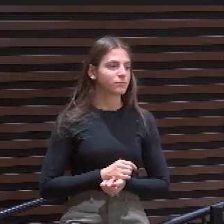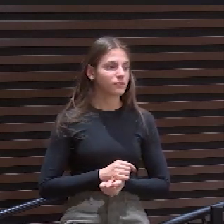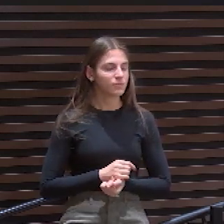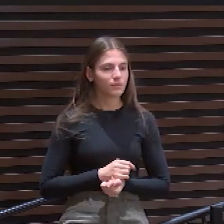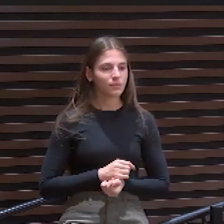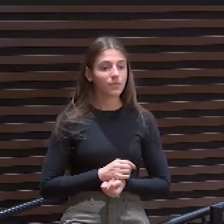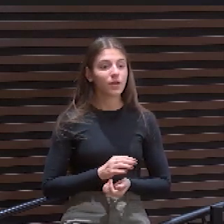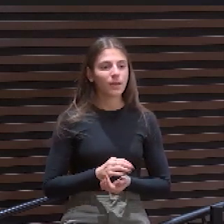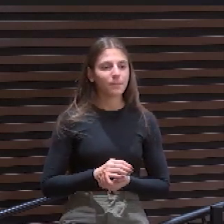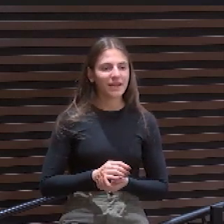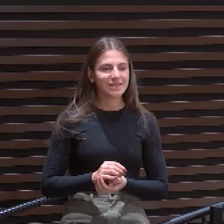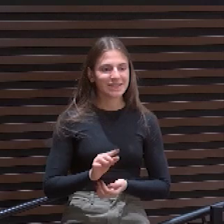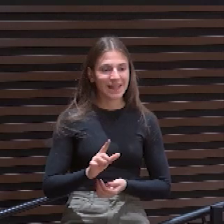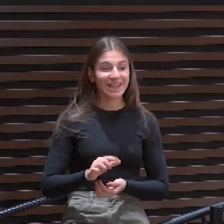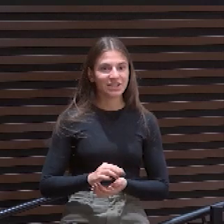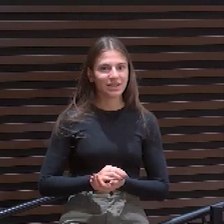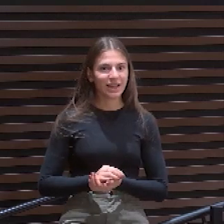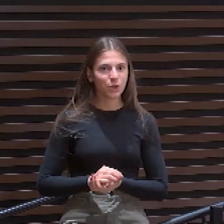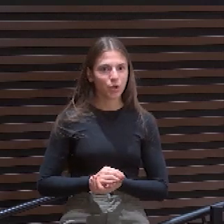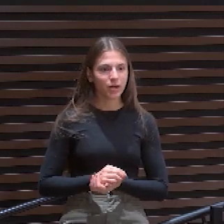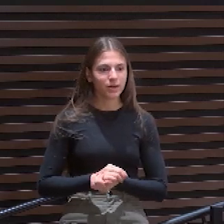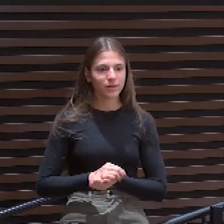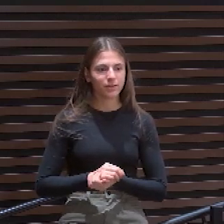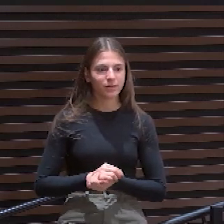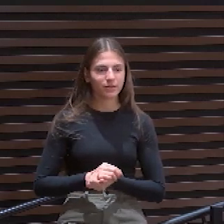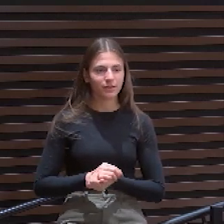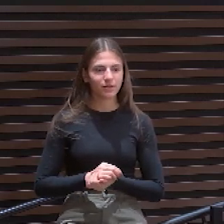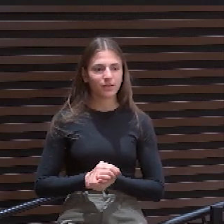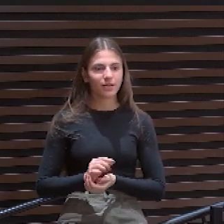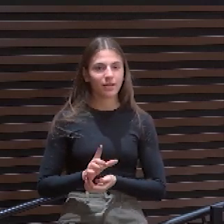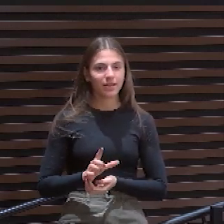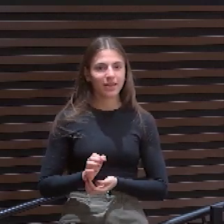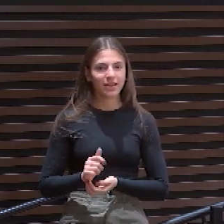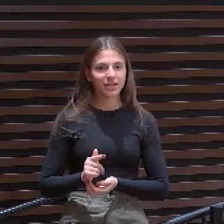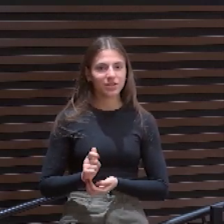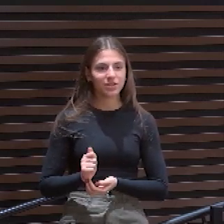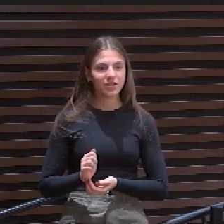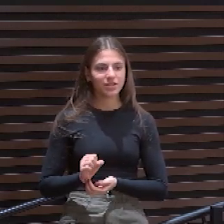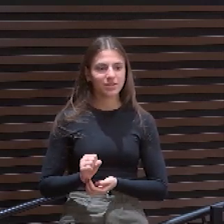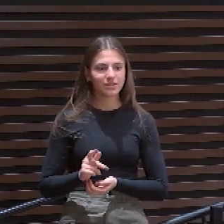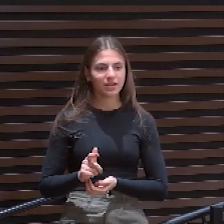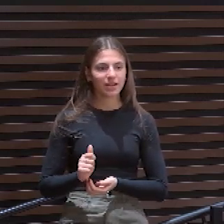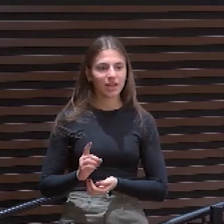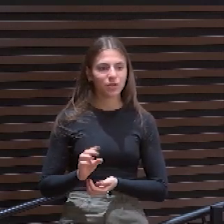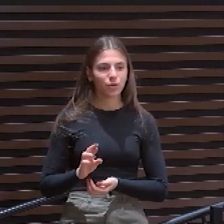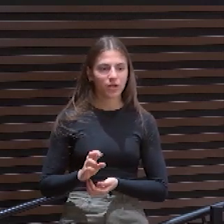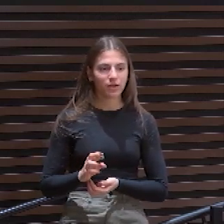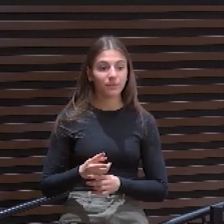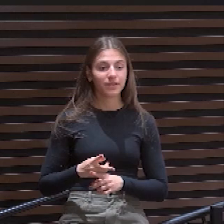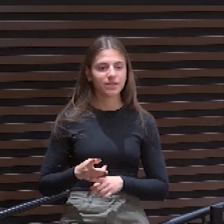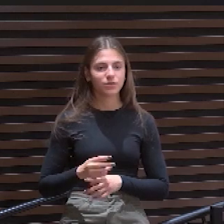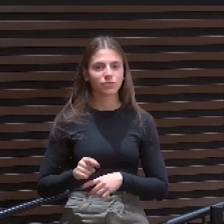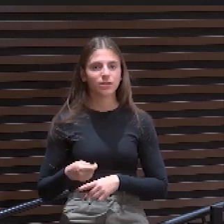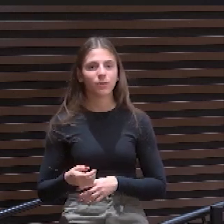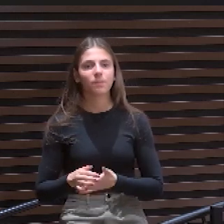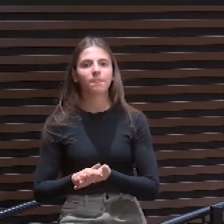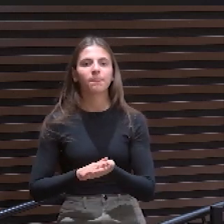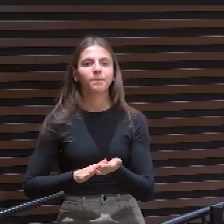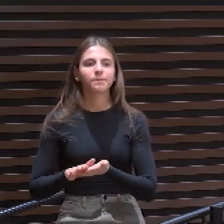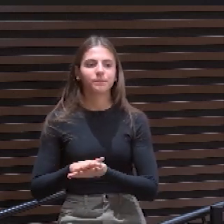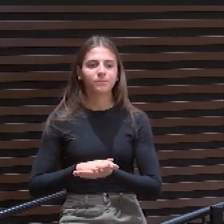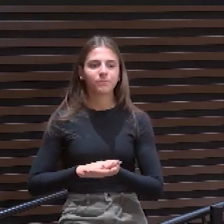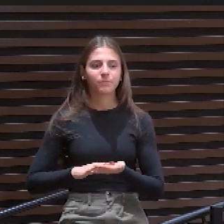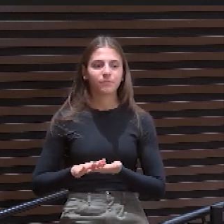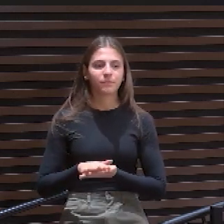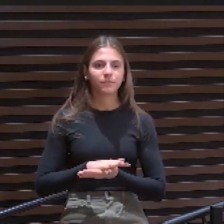Ou vamos fazer o nosso papel? Porque o julgamento nos leva a uma posição superior. E o caminho